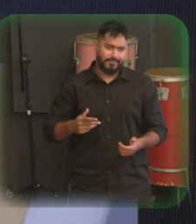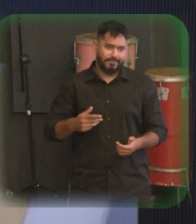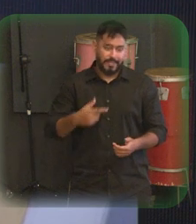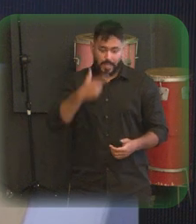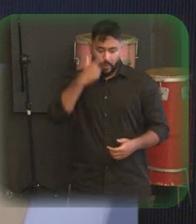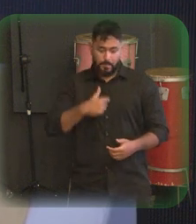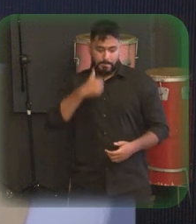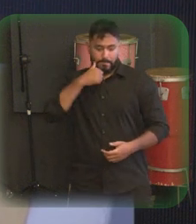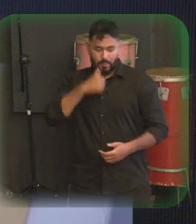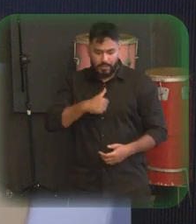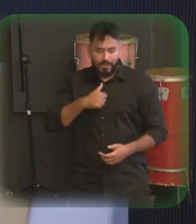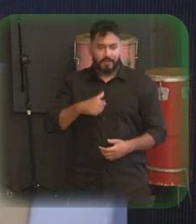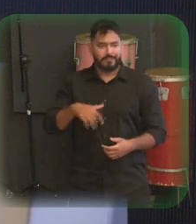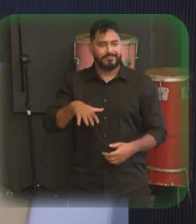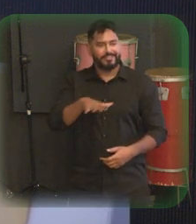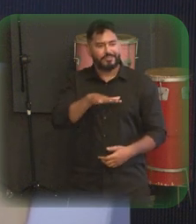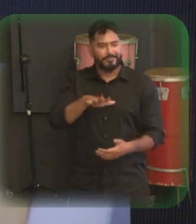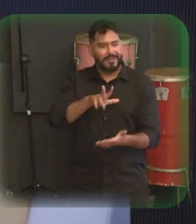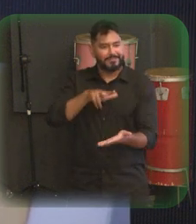ocupando.